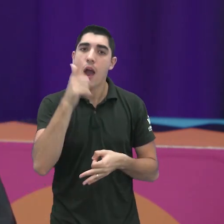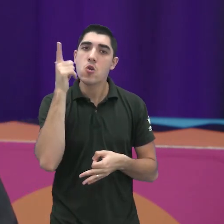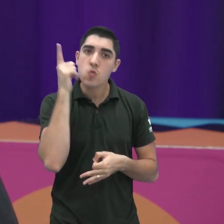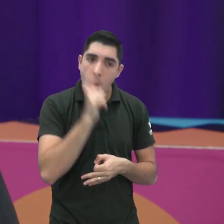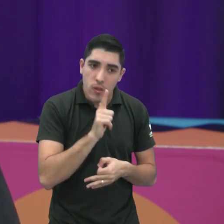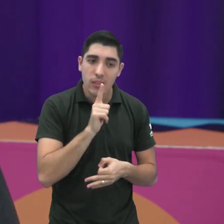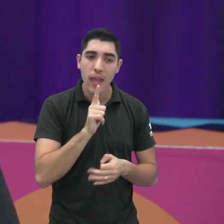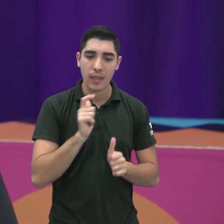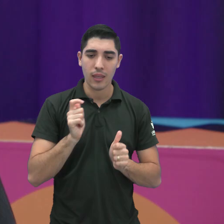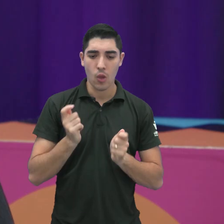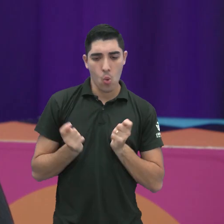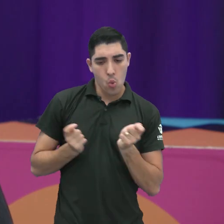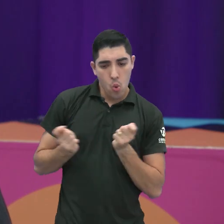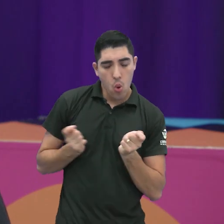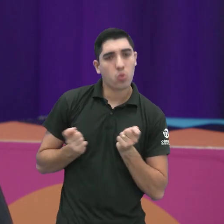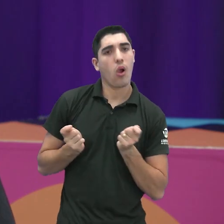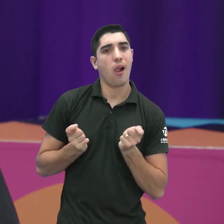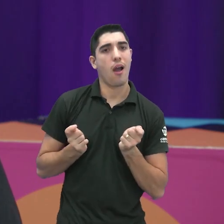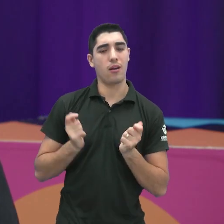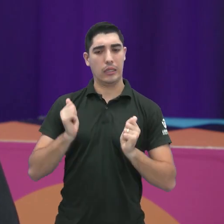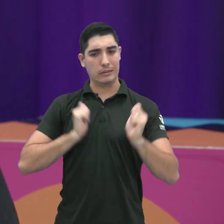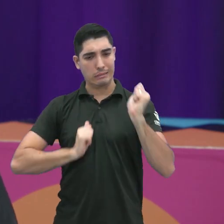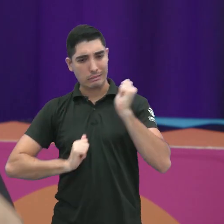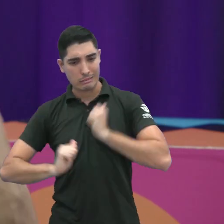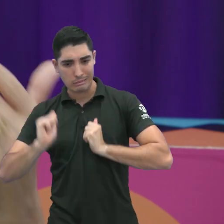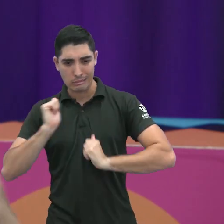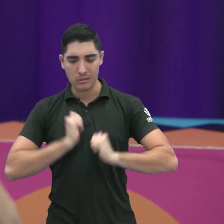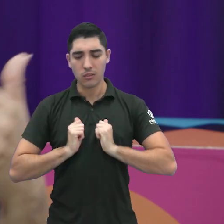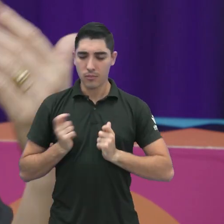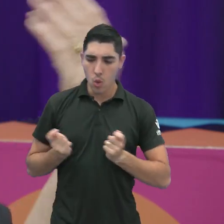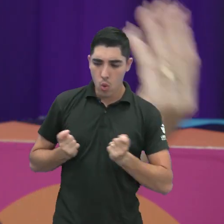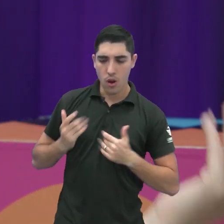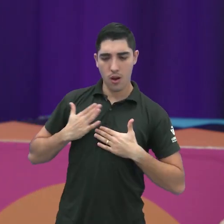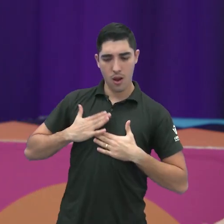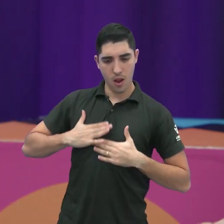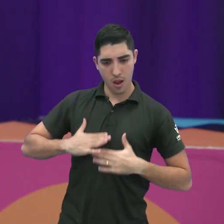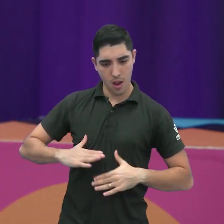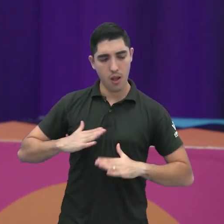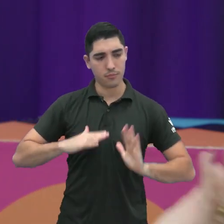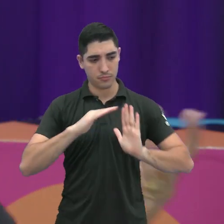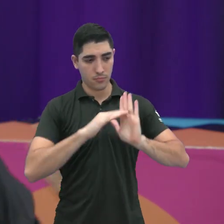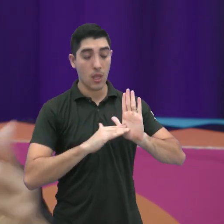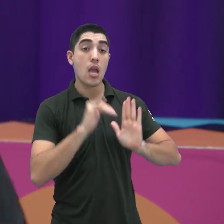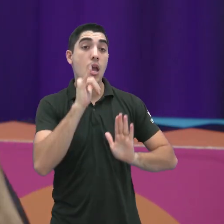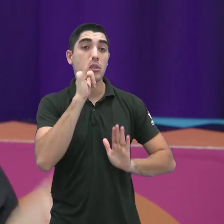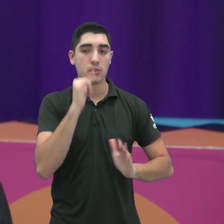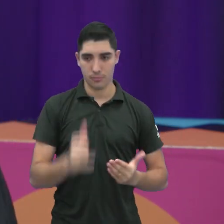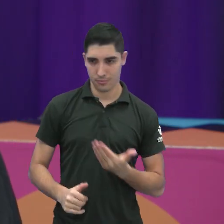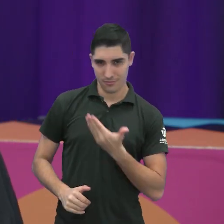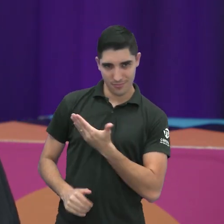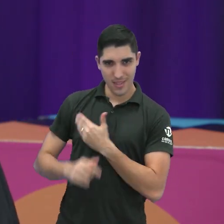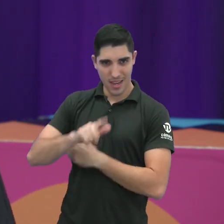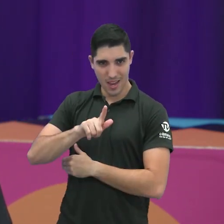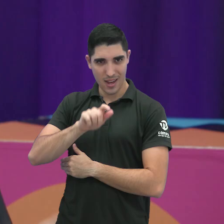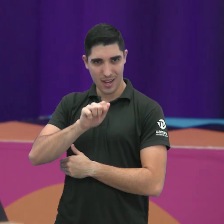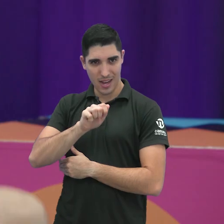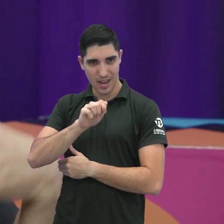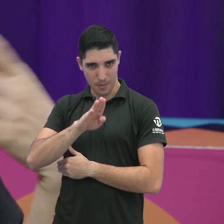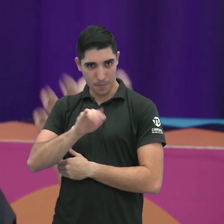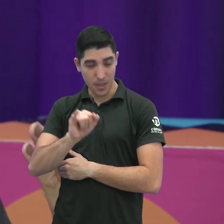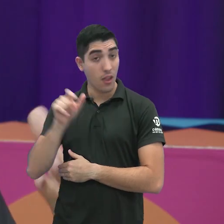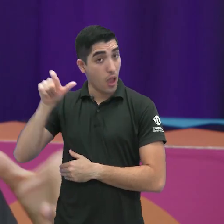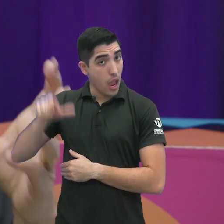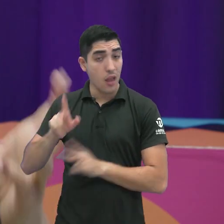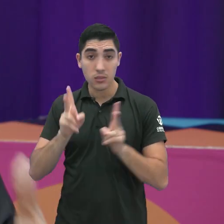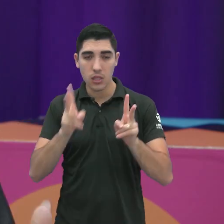essa ansiedade que está vindo, né? No caso aqui específico da Gabriele, ela é muito visual. Então, sempre a